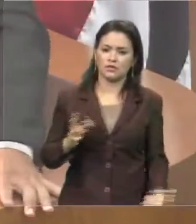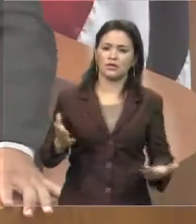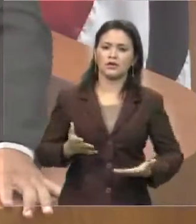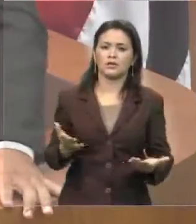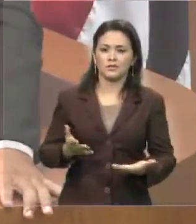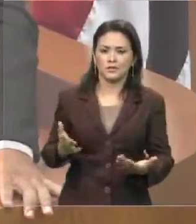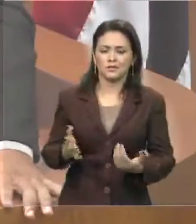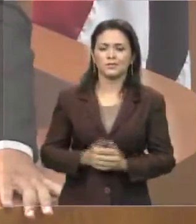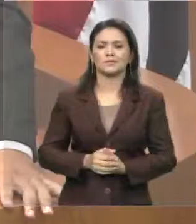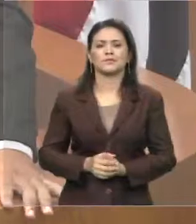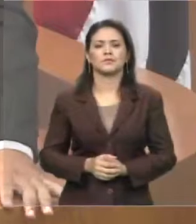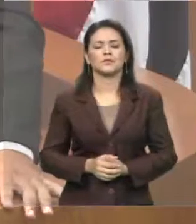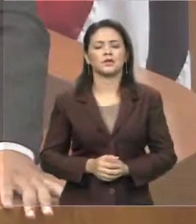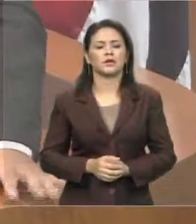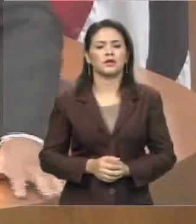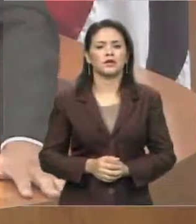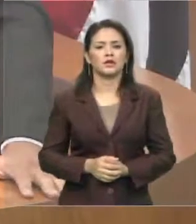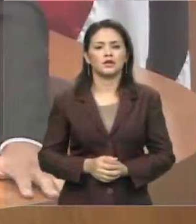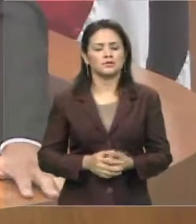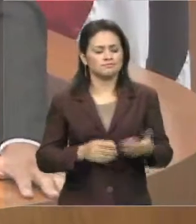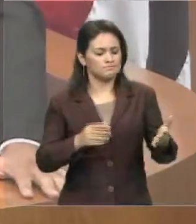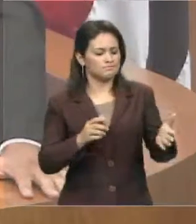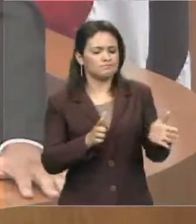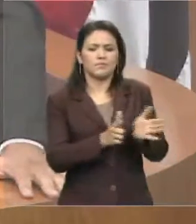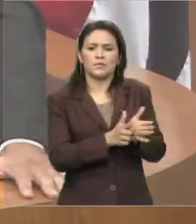hospital, nota dentro da Secretaria da Saúde,